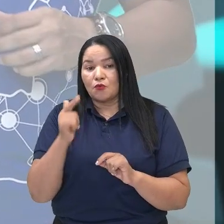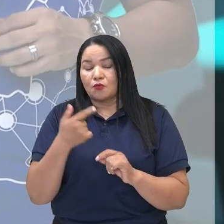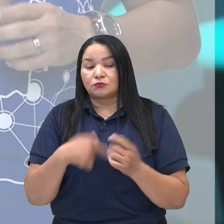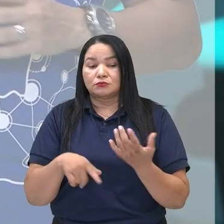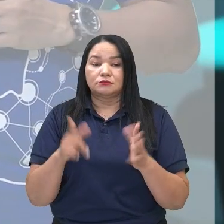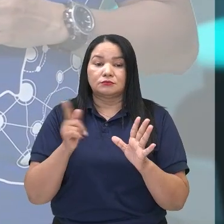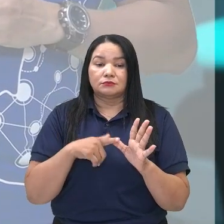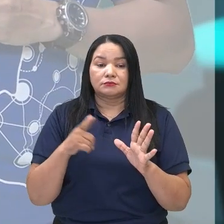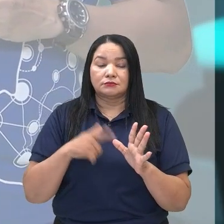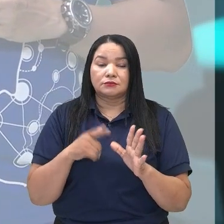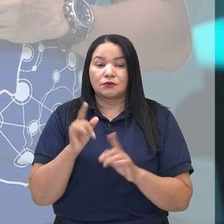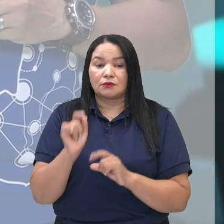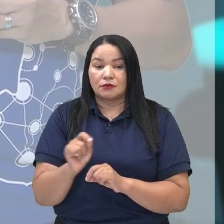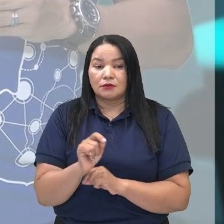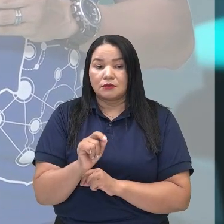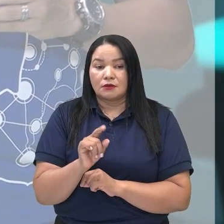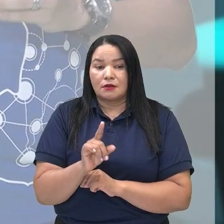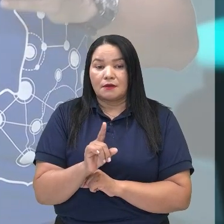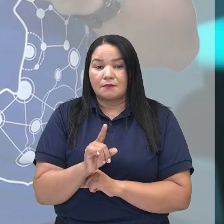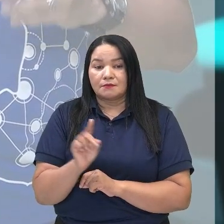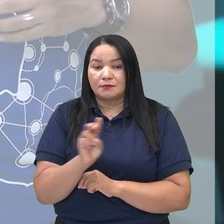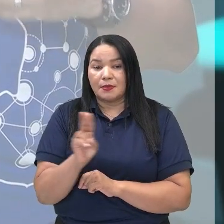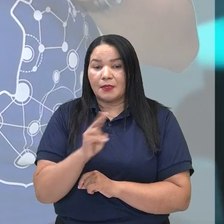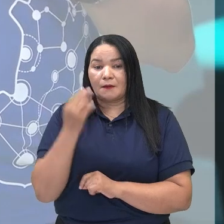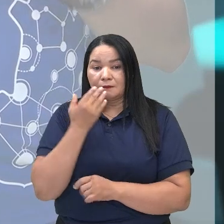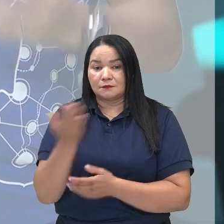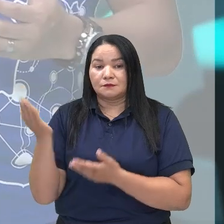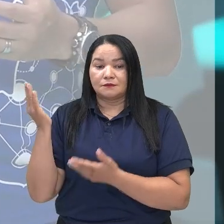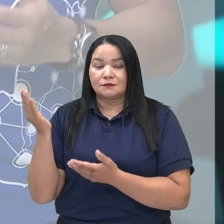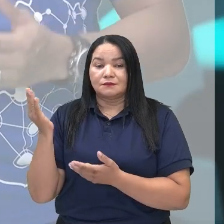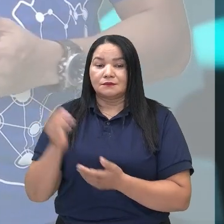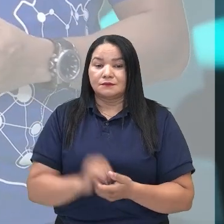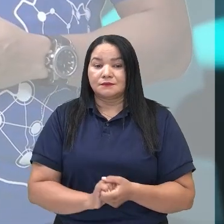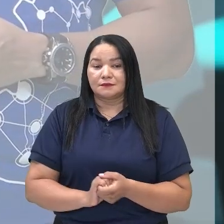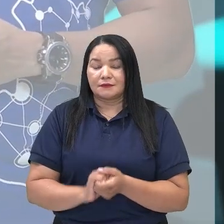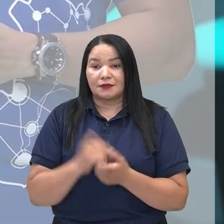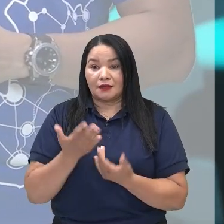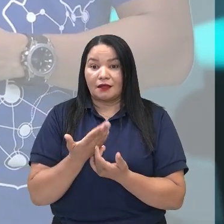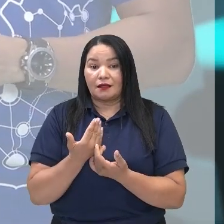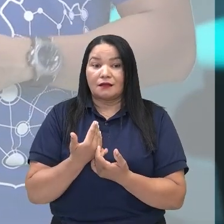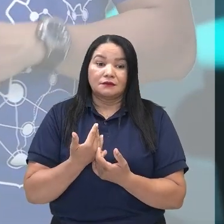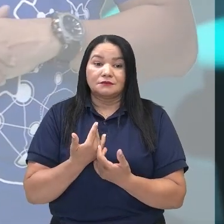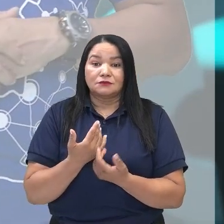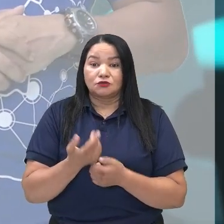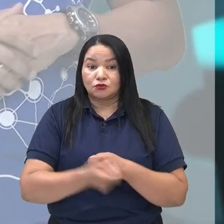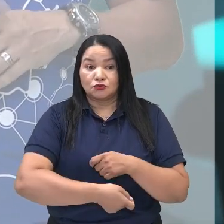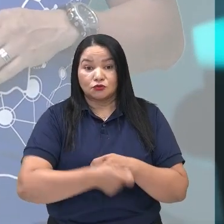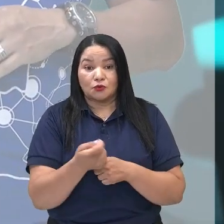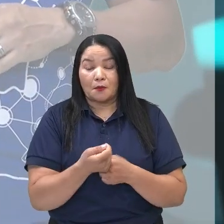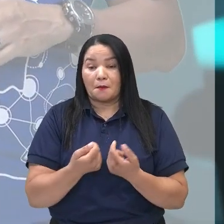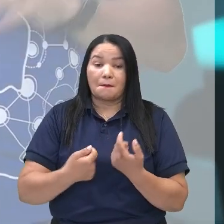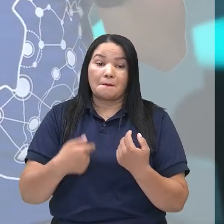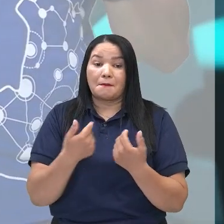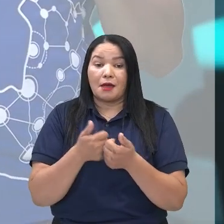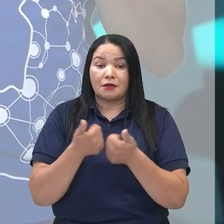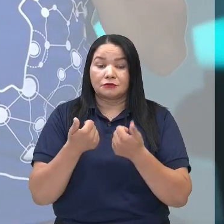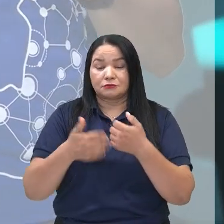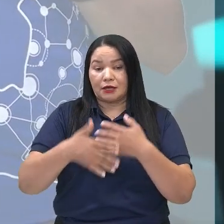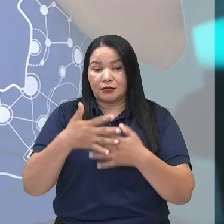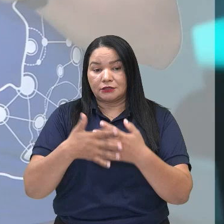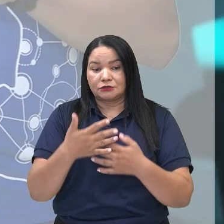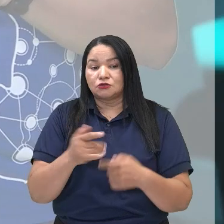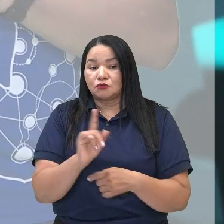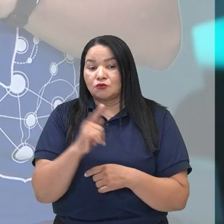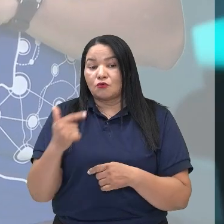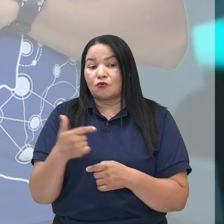quando o jogador lança a bola para perto da rede do adversário, E o fall, momento em que o jogador comete um